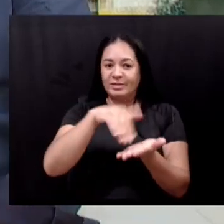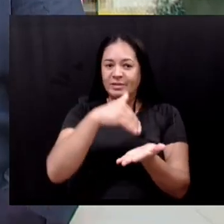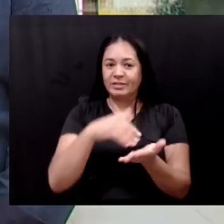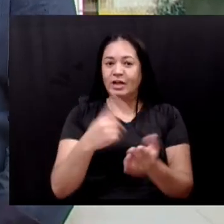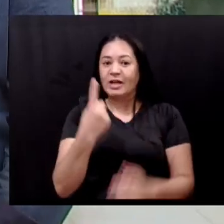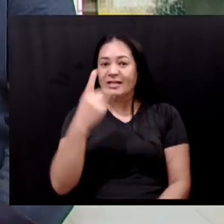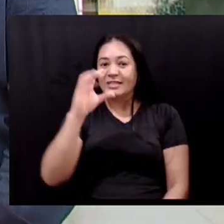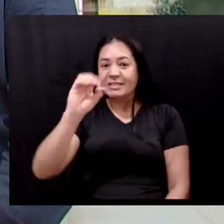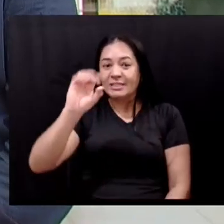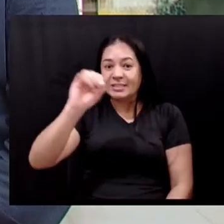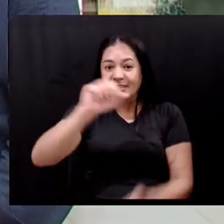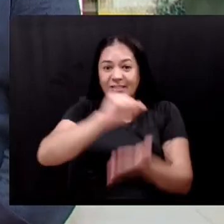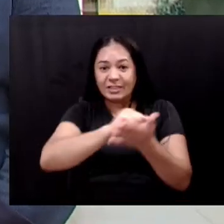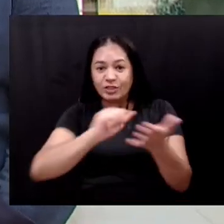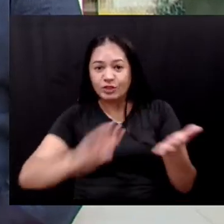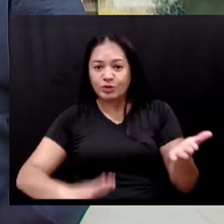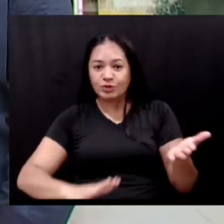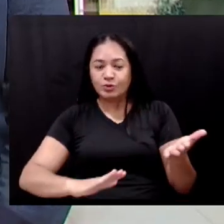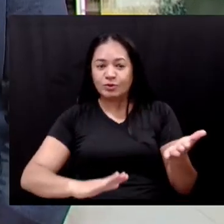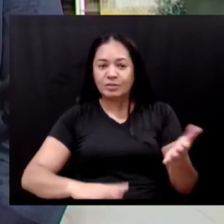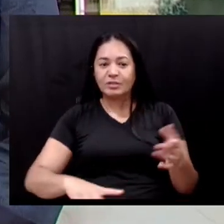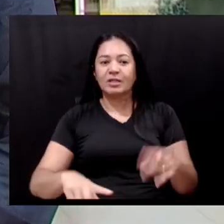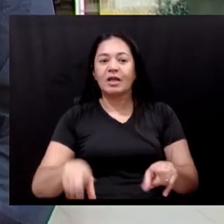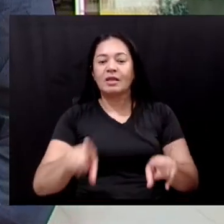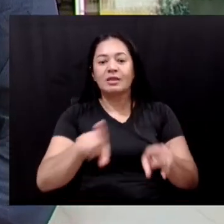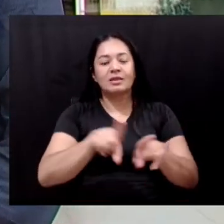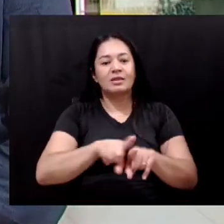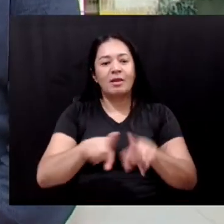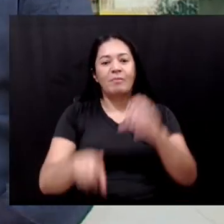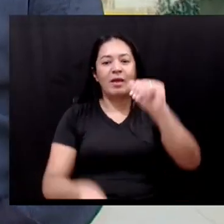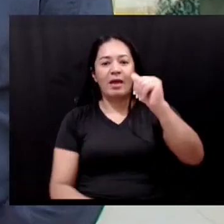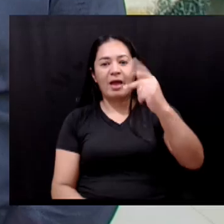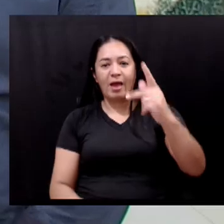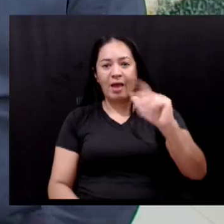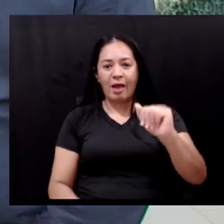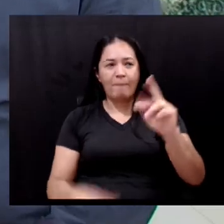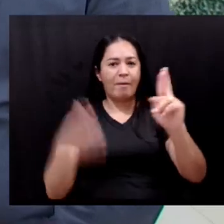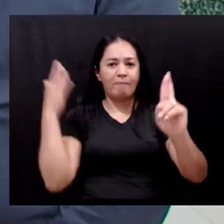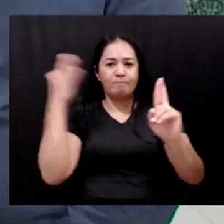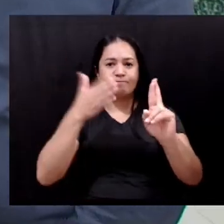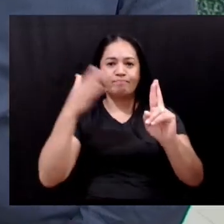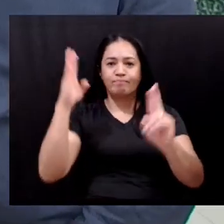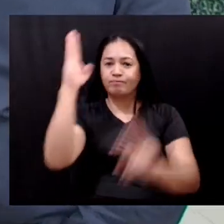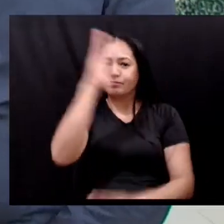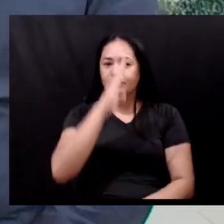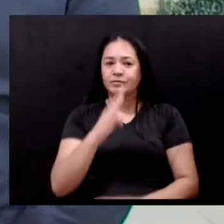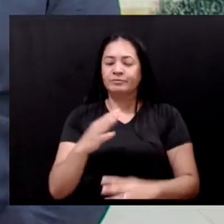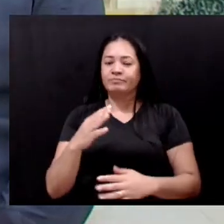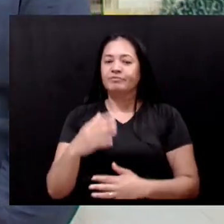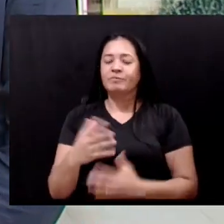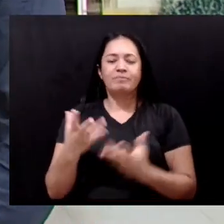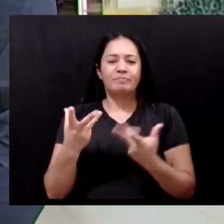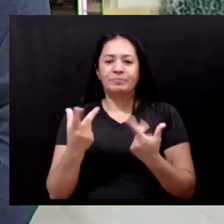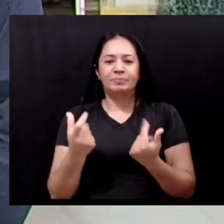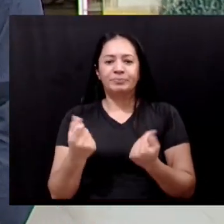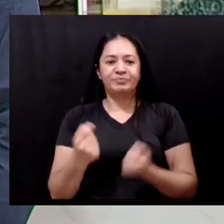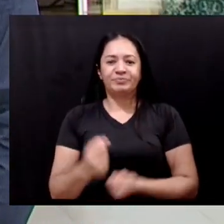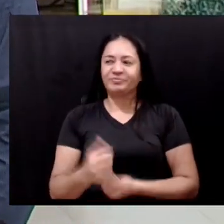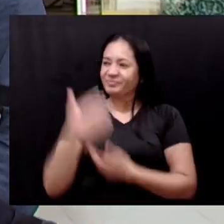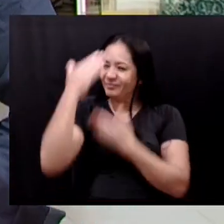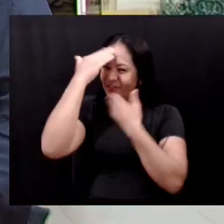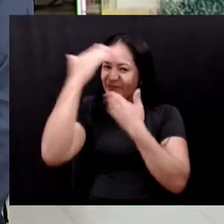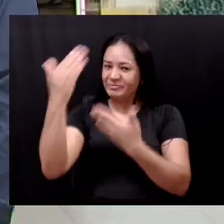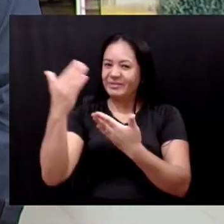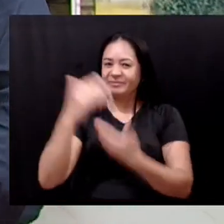né, que são referências a nível nacional. Então é muito gratificante. Muito obrigada, secretário. Eu